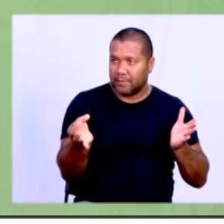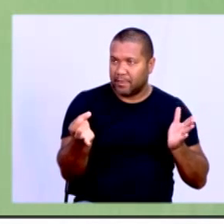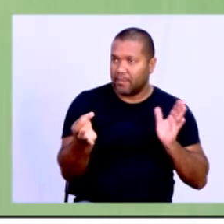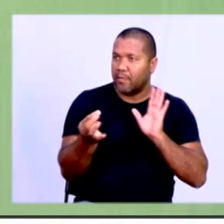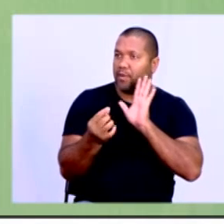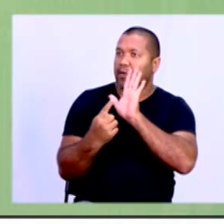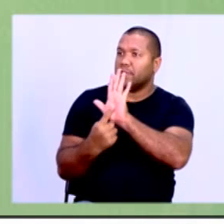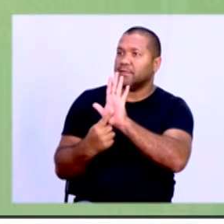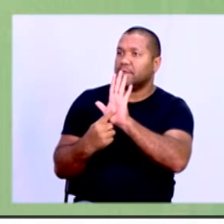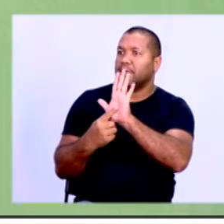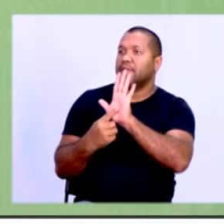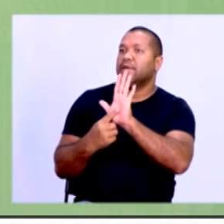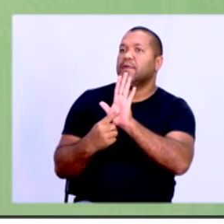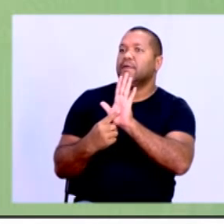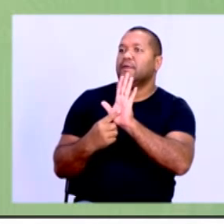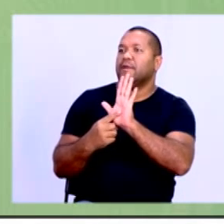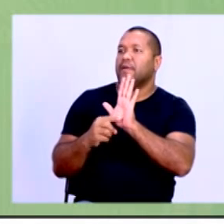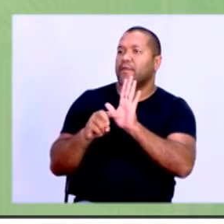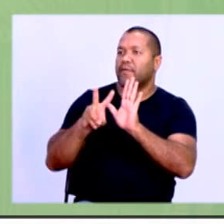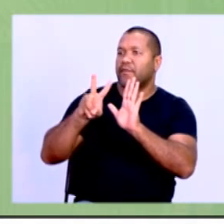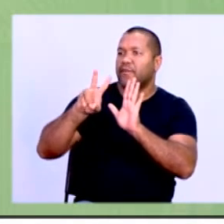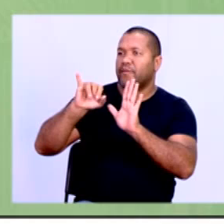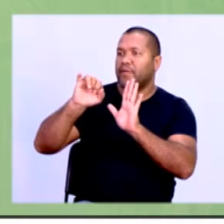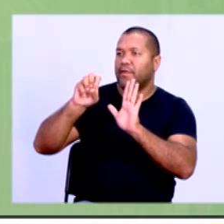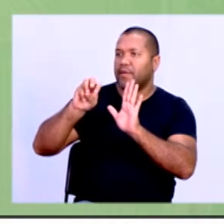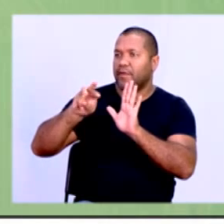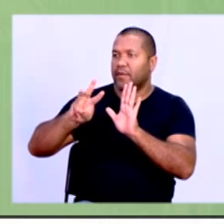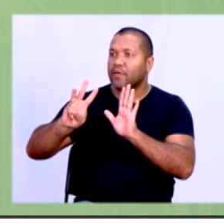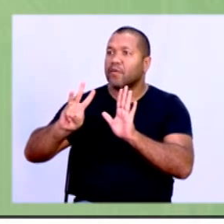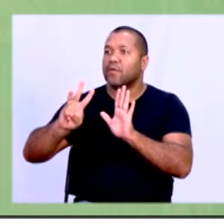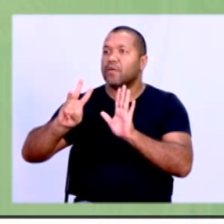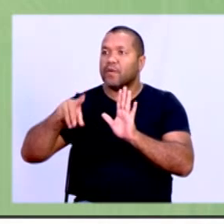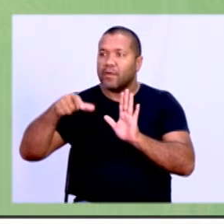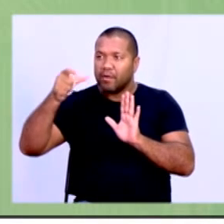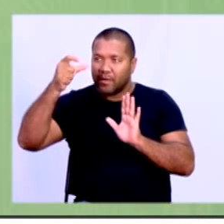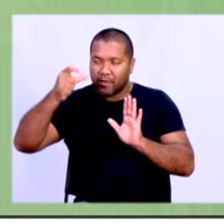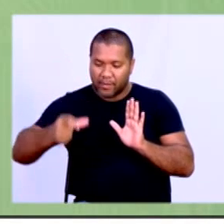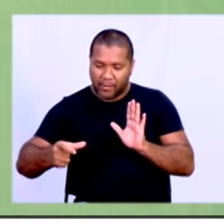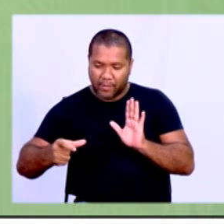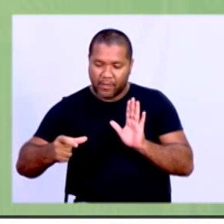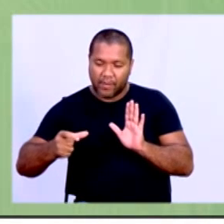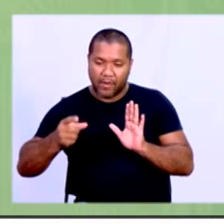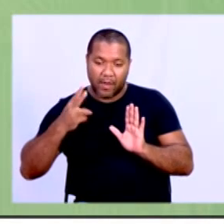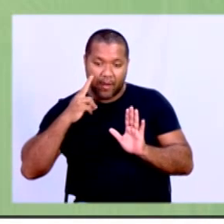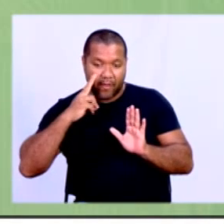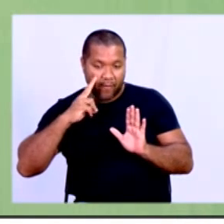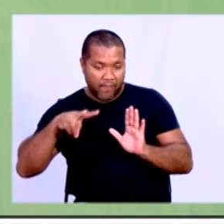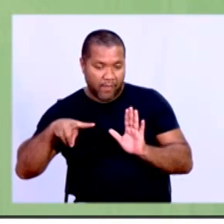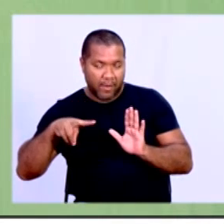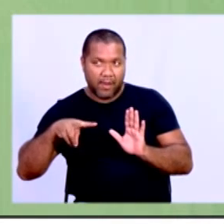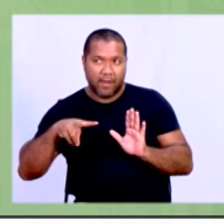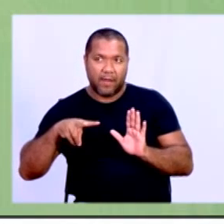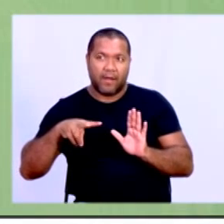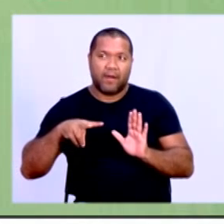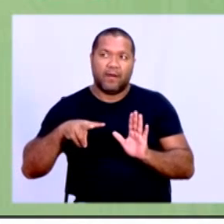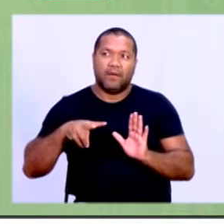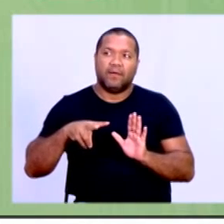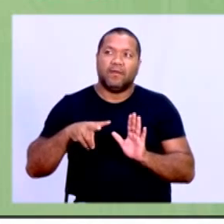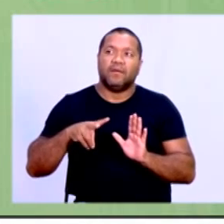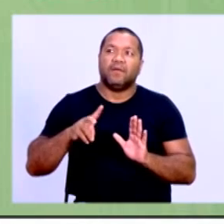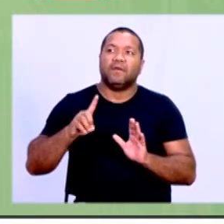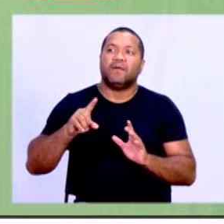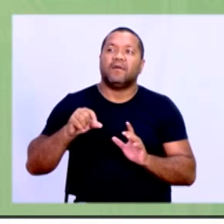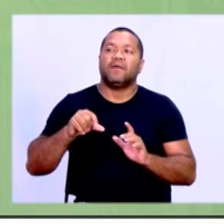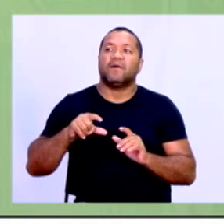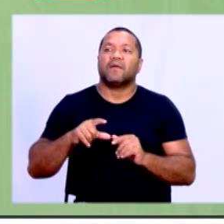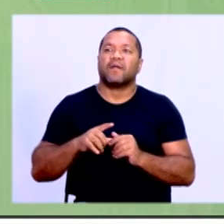dados para o qual o cliente está aceitando, para finalmente delegar o trabalho de renderização